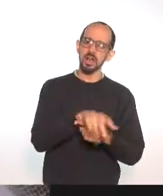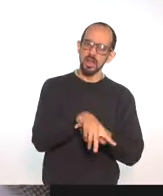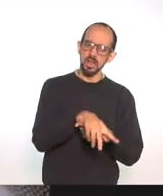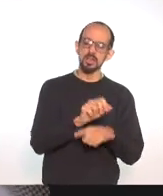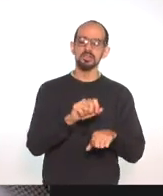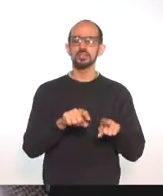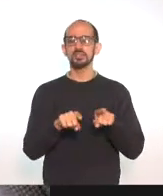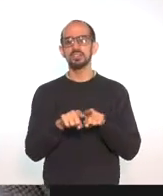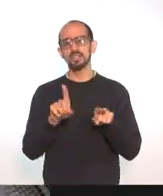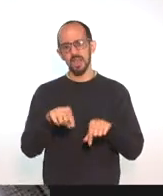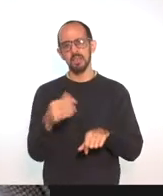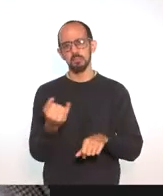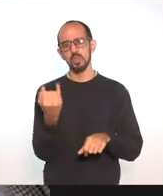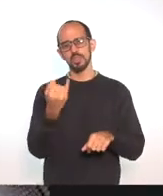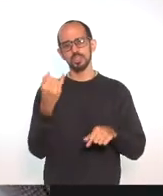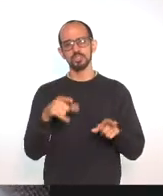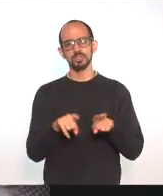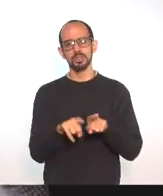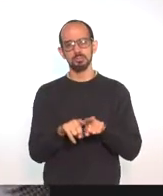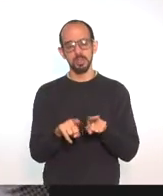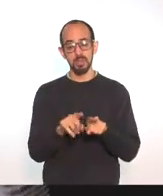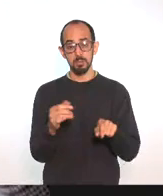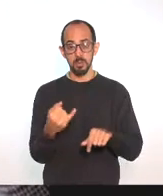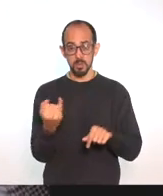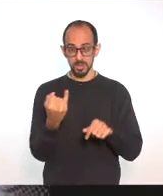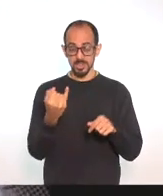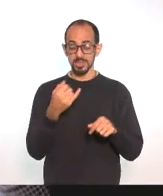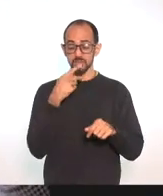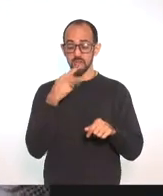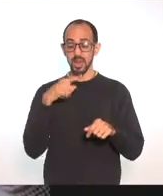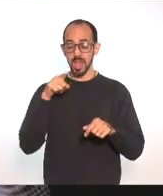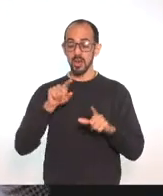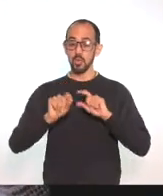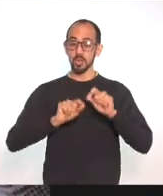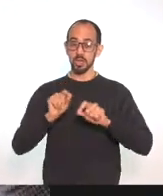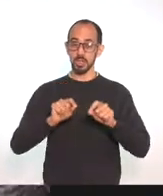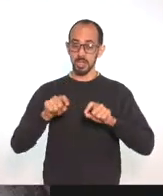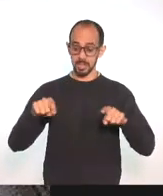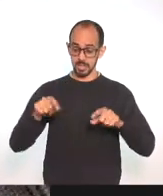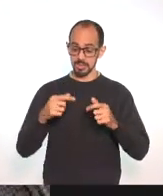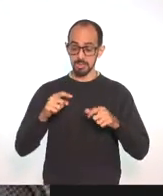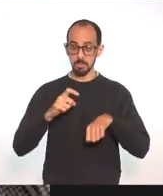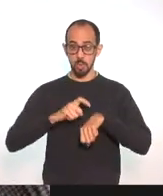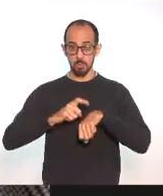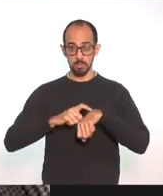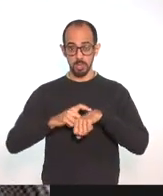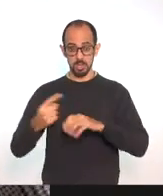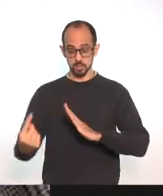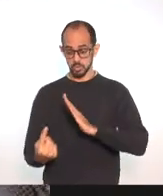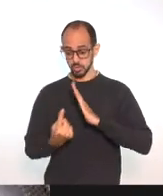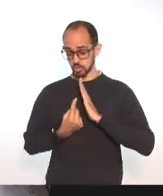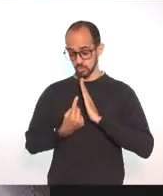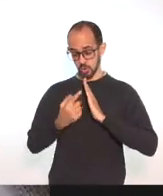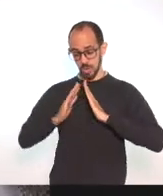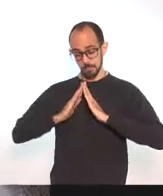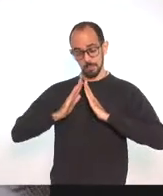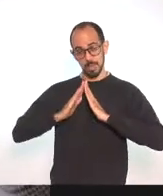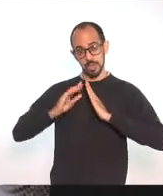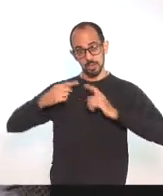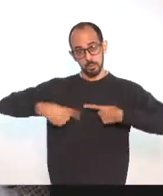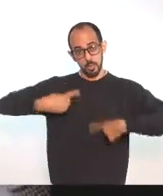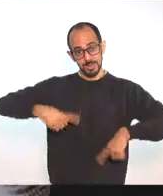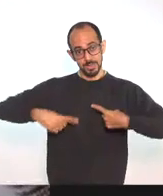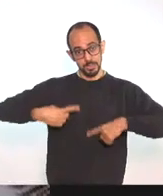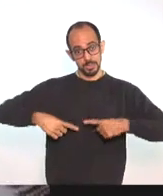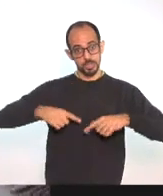e importante destacar também que a política de isolamento que é praticada neste momento delicado de pandemia ela